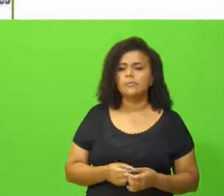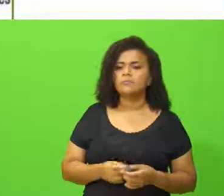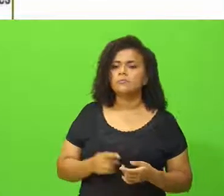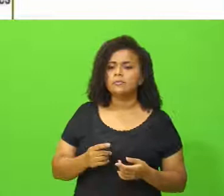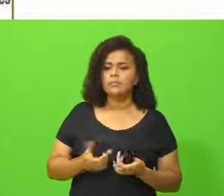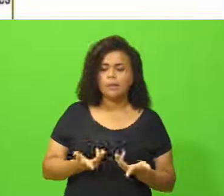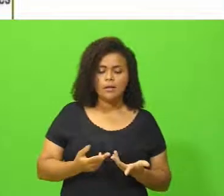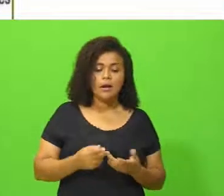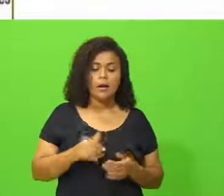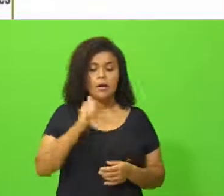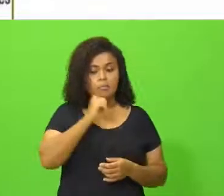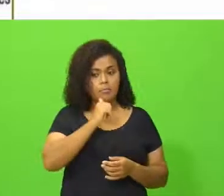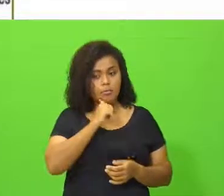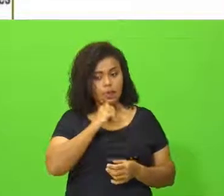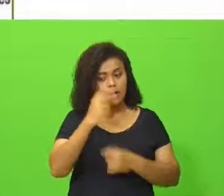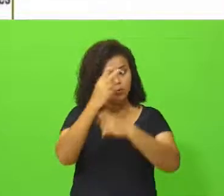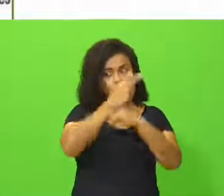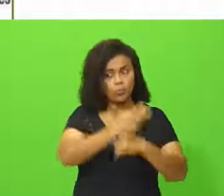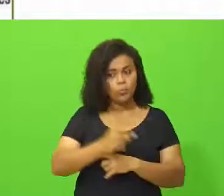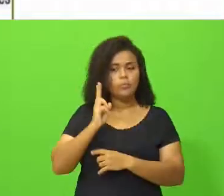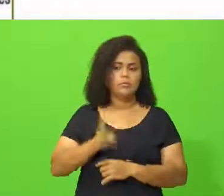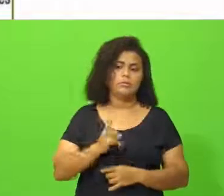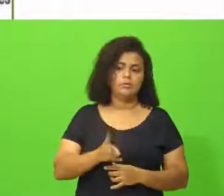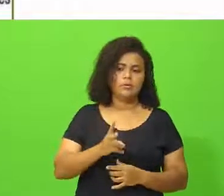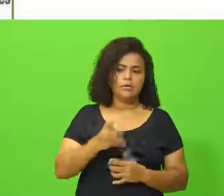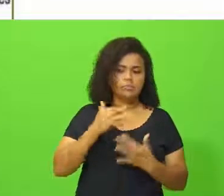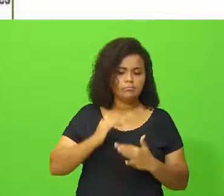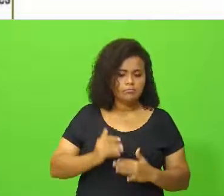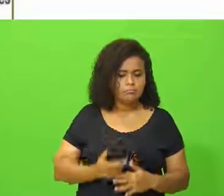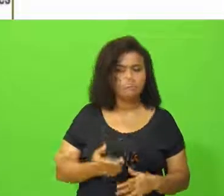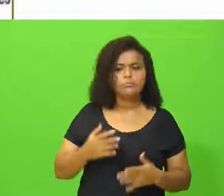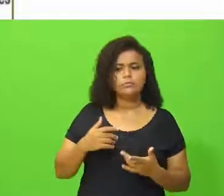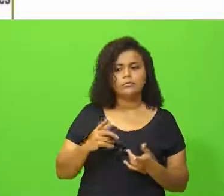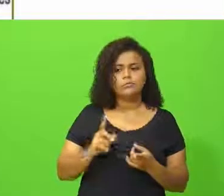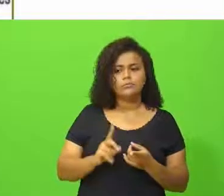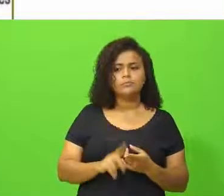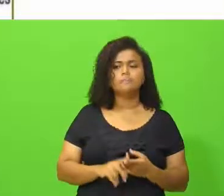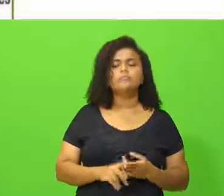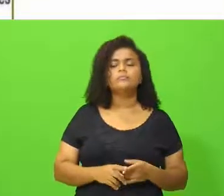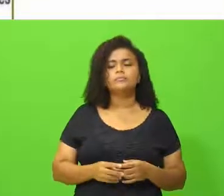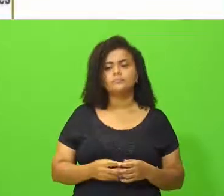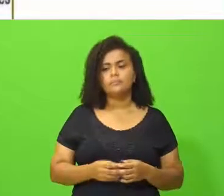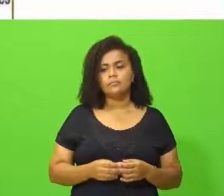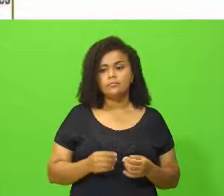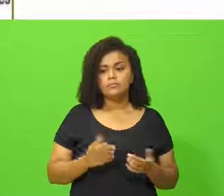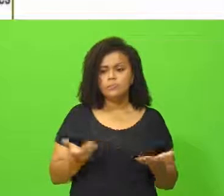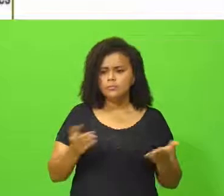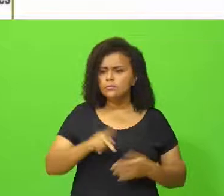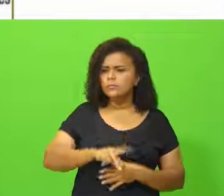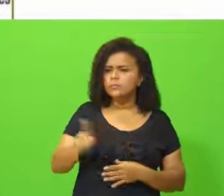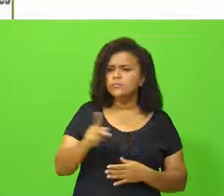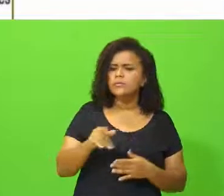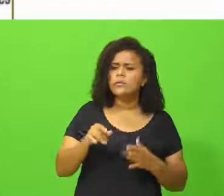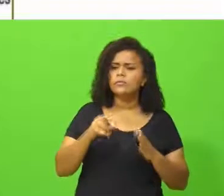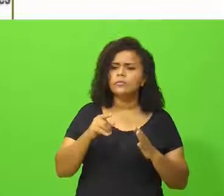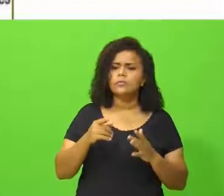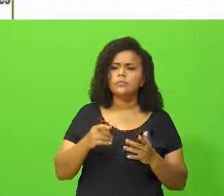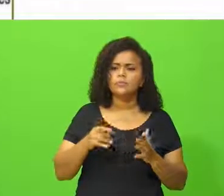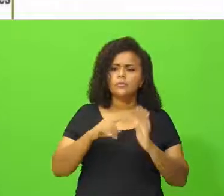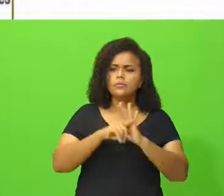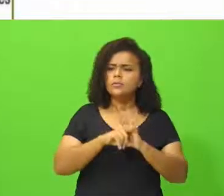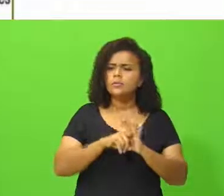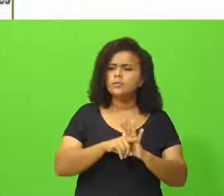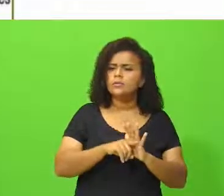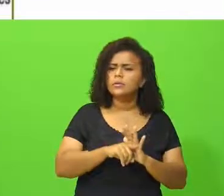a mulher tem muito mais cuidado do corpo do que o homem. Professor, vou analisar agora um